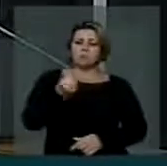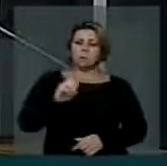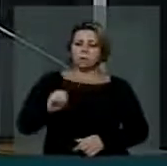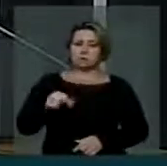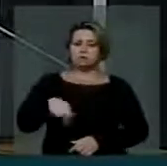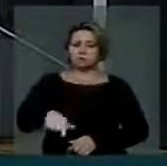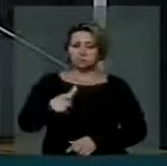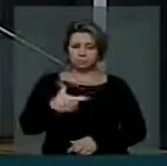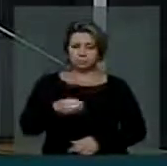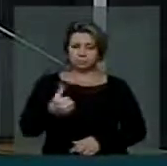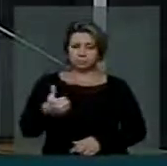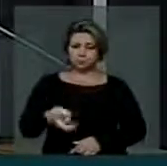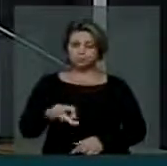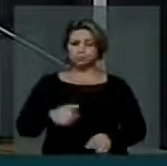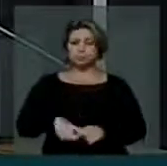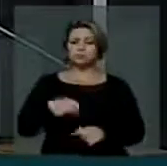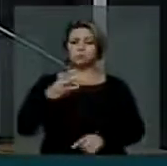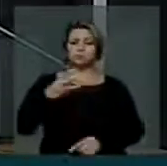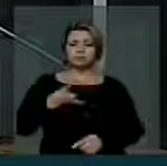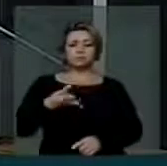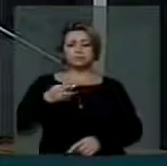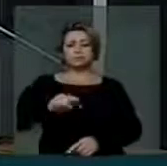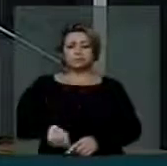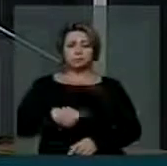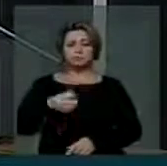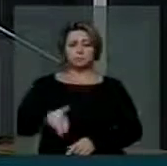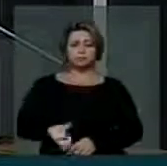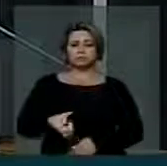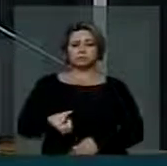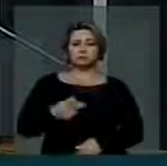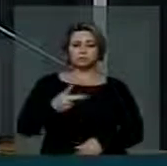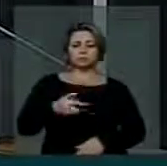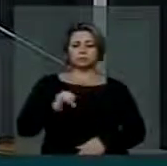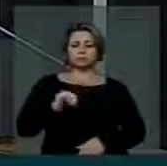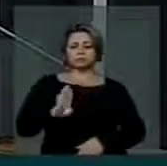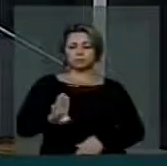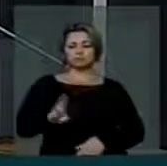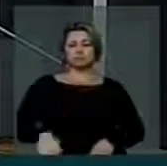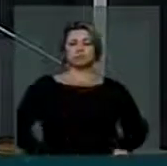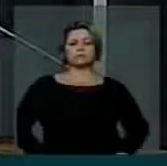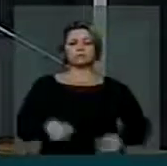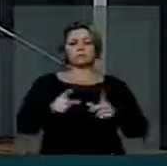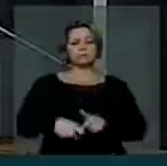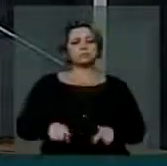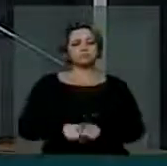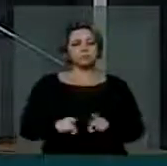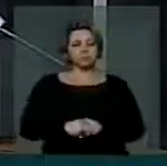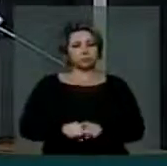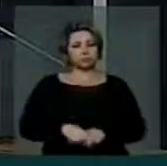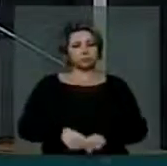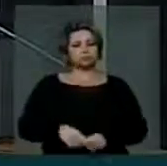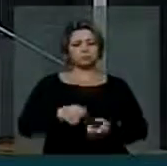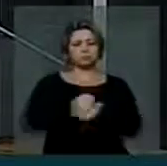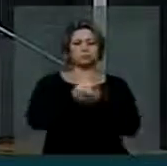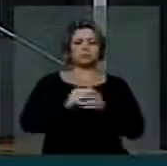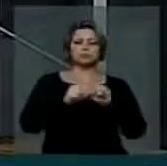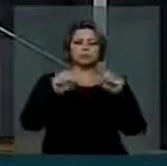ano. Os 3,6% do PIB, que hoje são gastos com o Sistema Único de